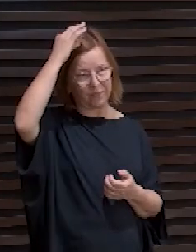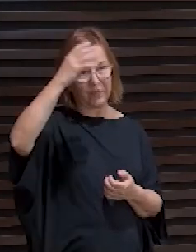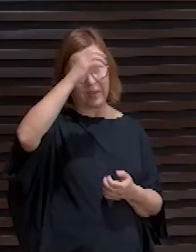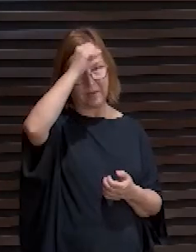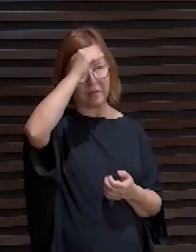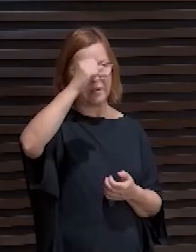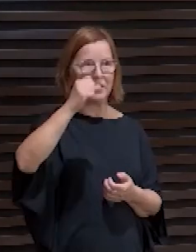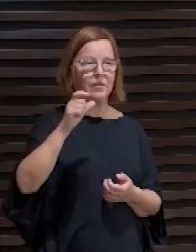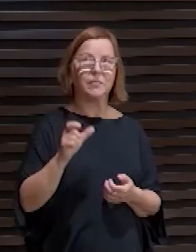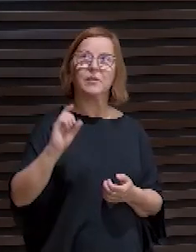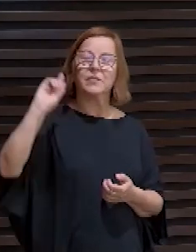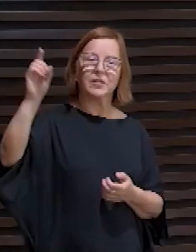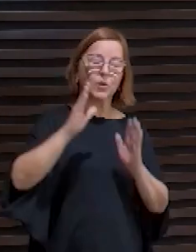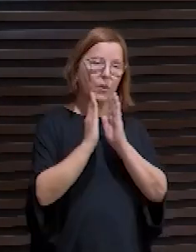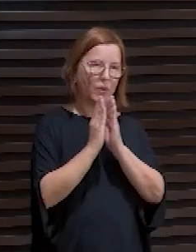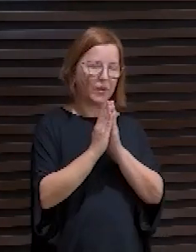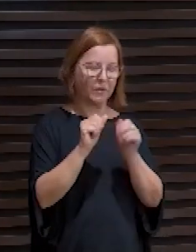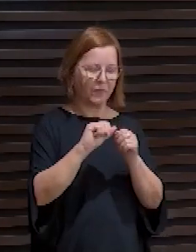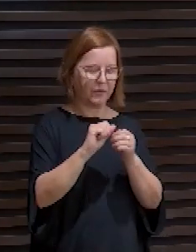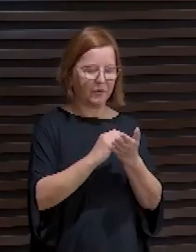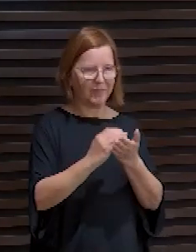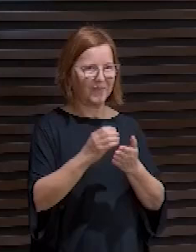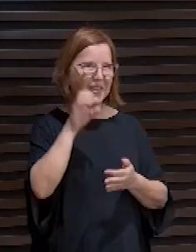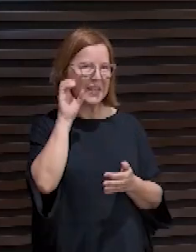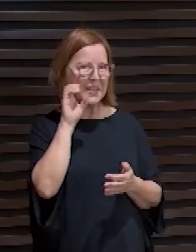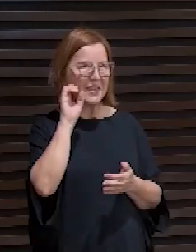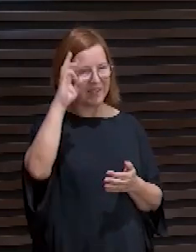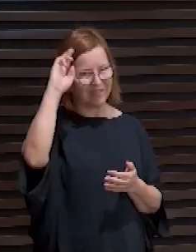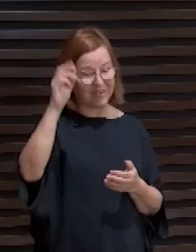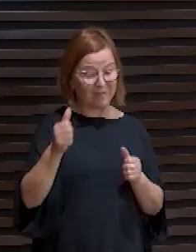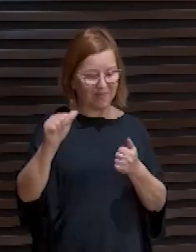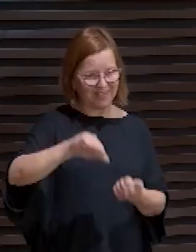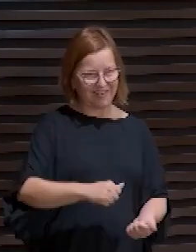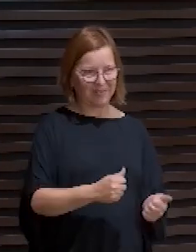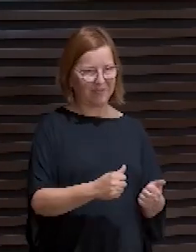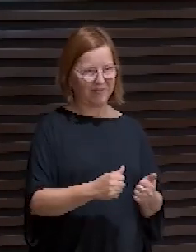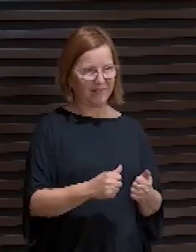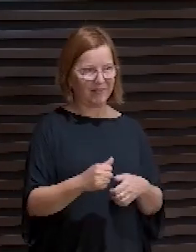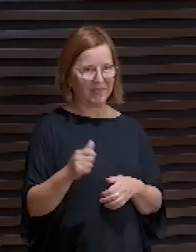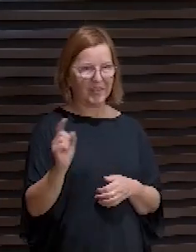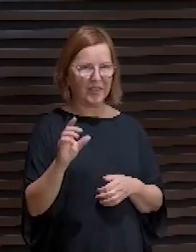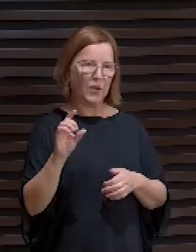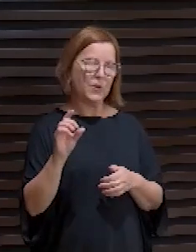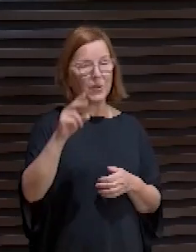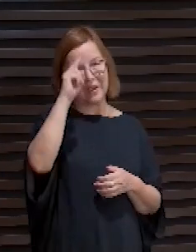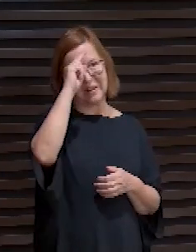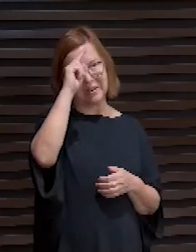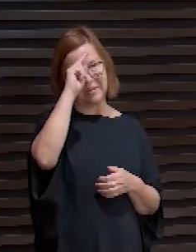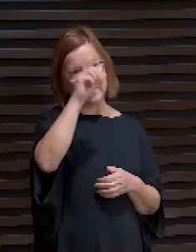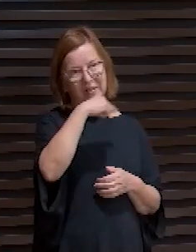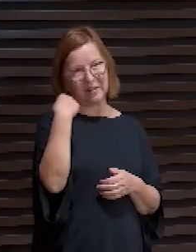Escrituras, oramos e participamos da ceia do Senhor e do batismo. Não somente somos lembrados da